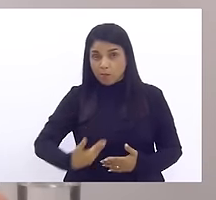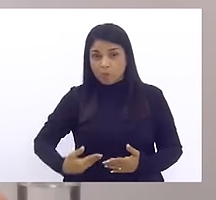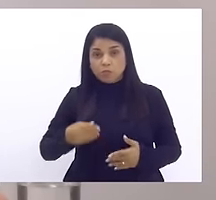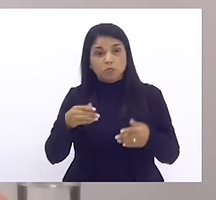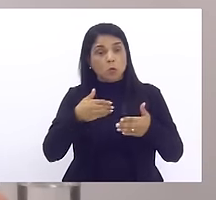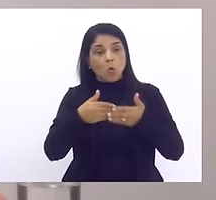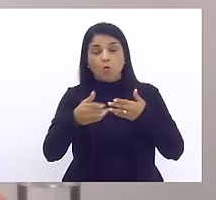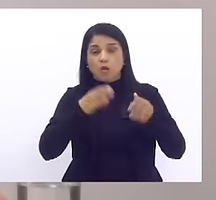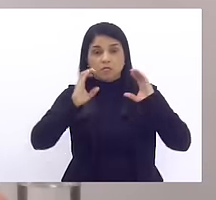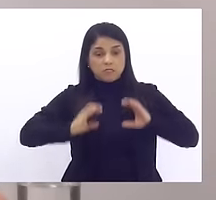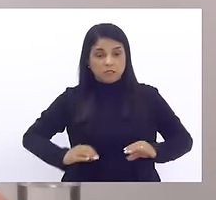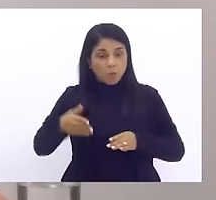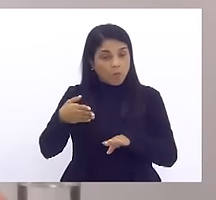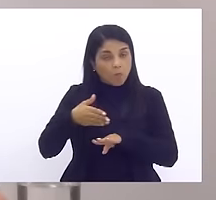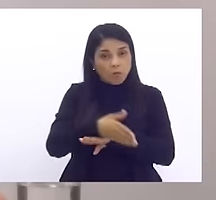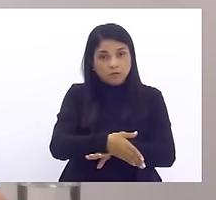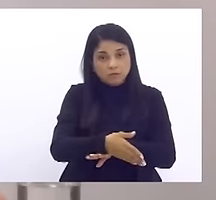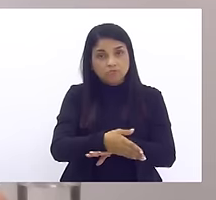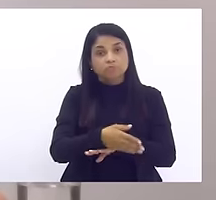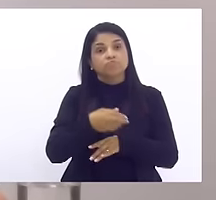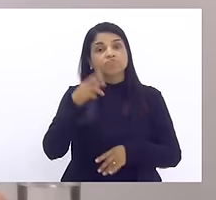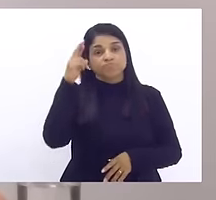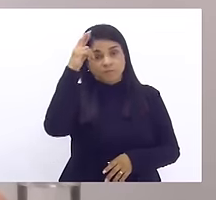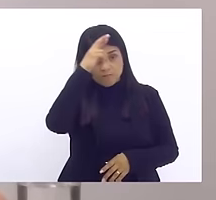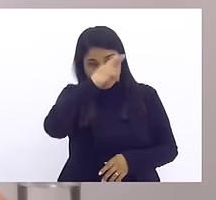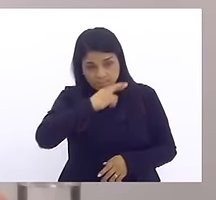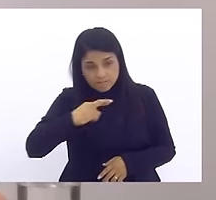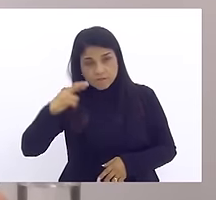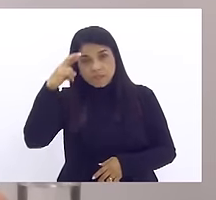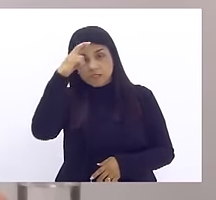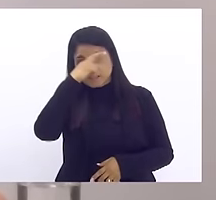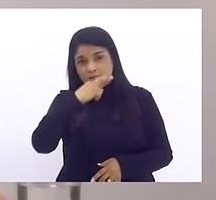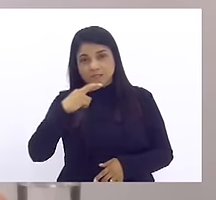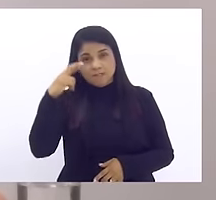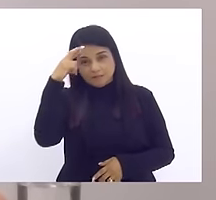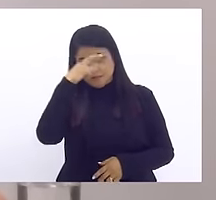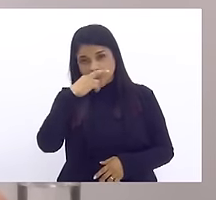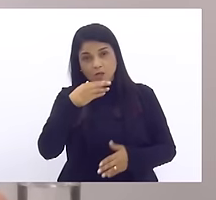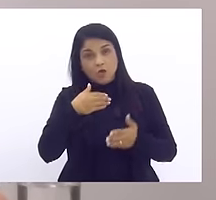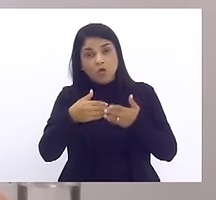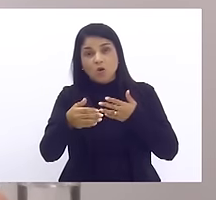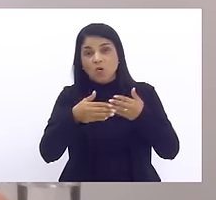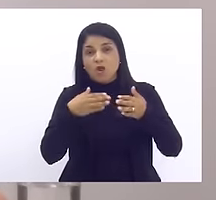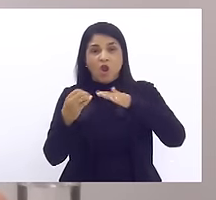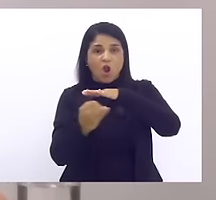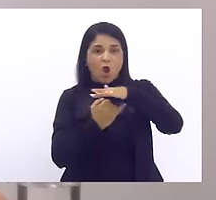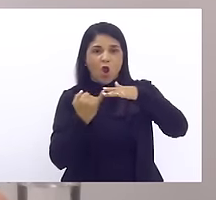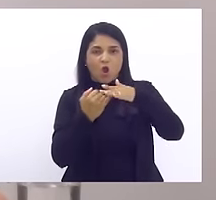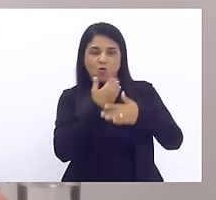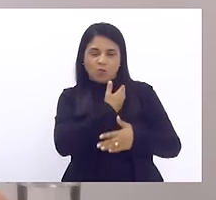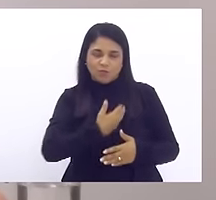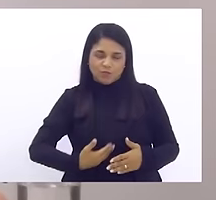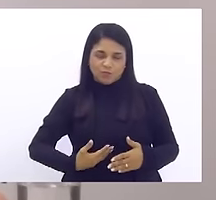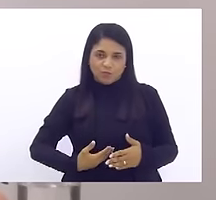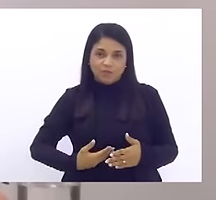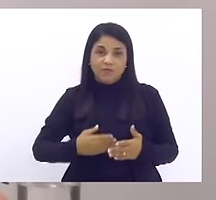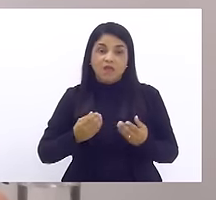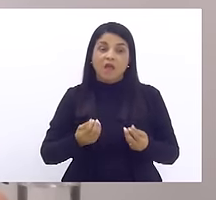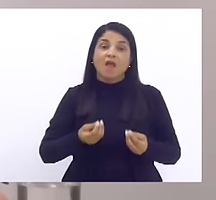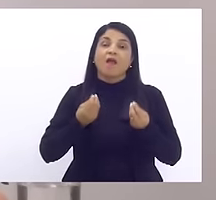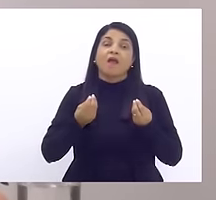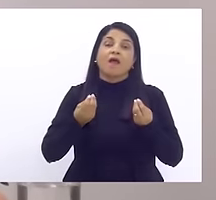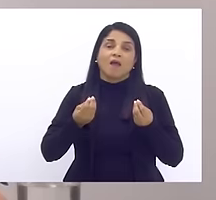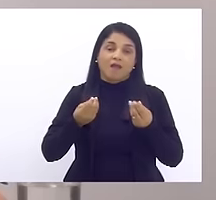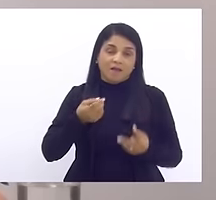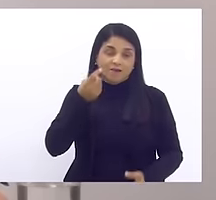adentrar qualquer Cidadão pode fiscalizar qualquer órgão público que Dirá um deputado que tem